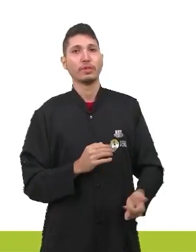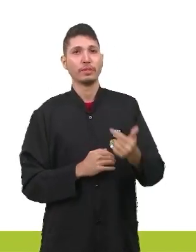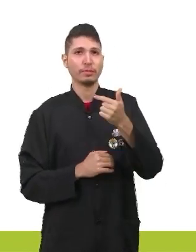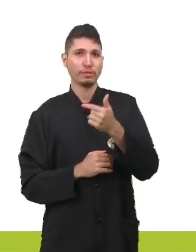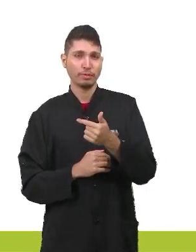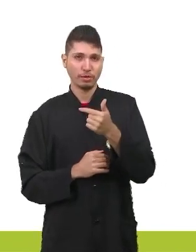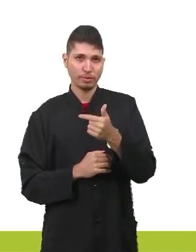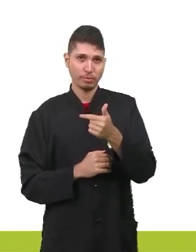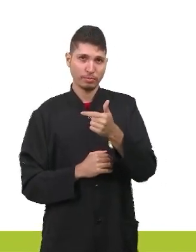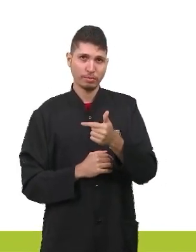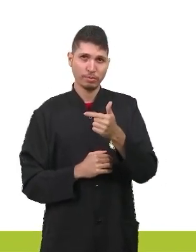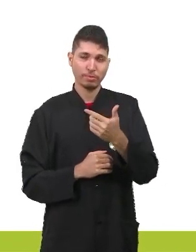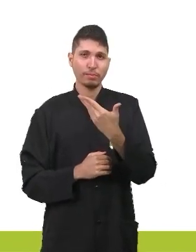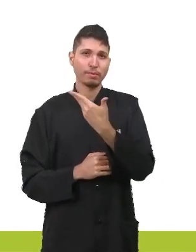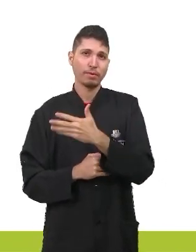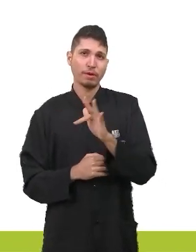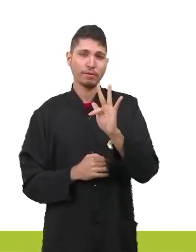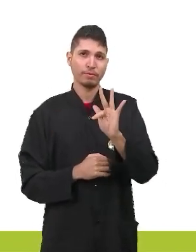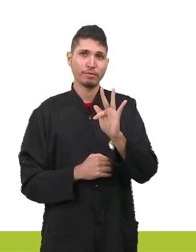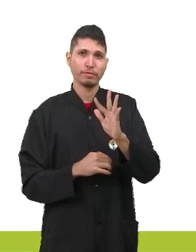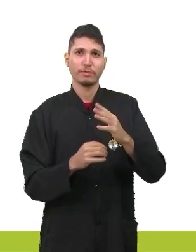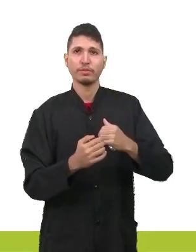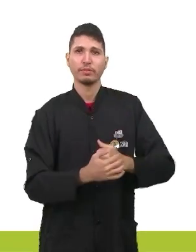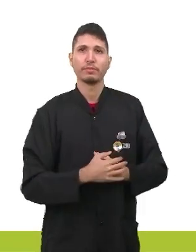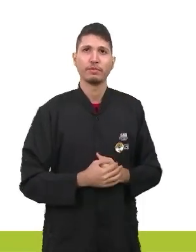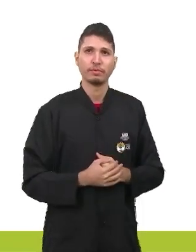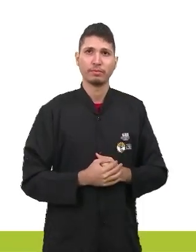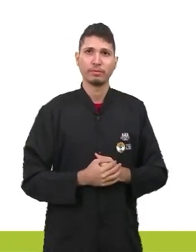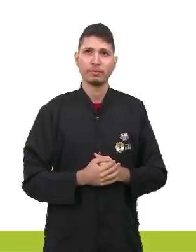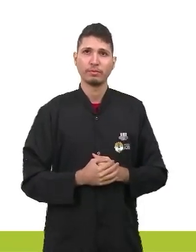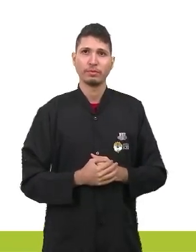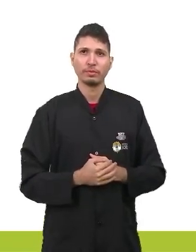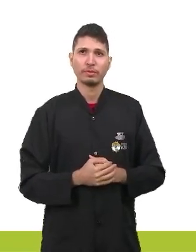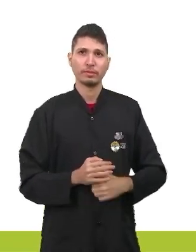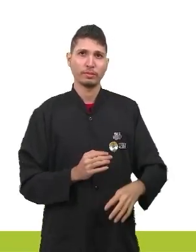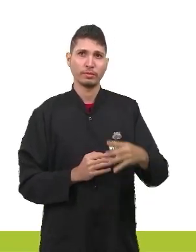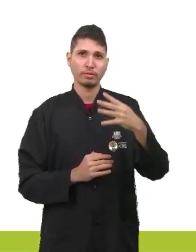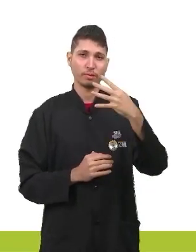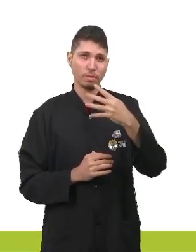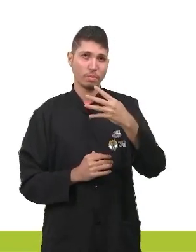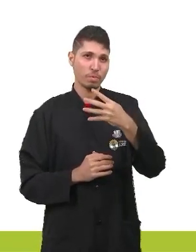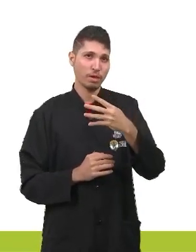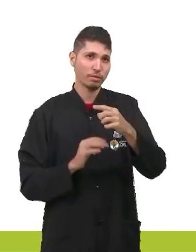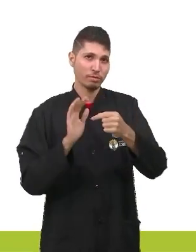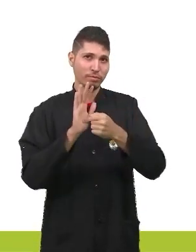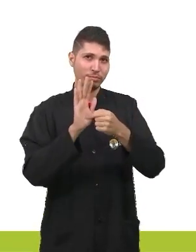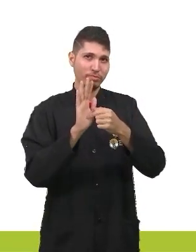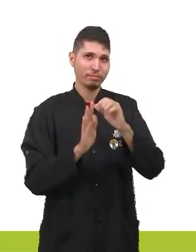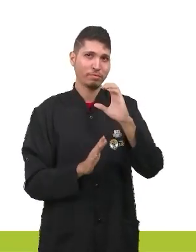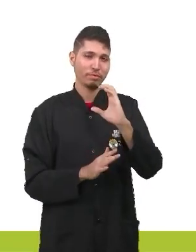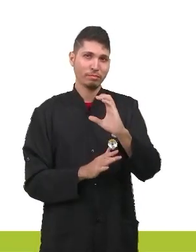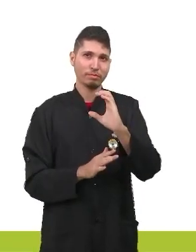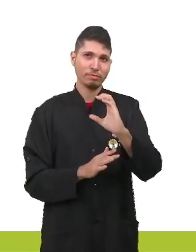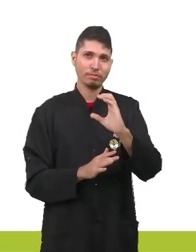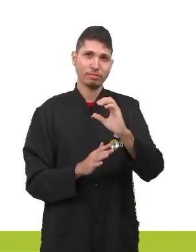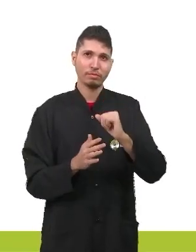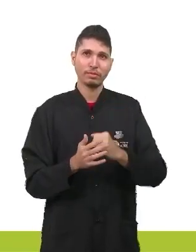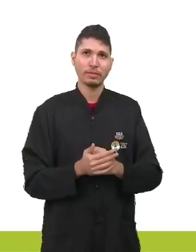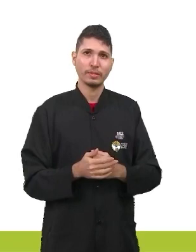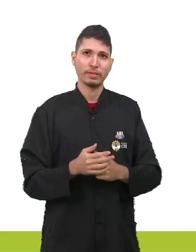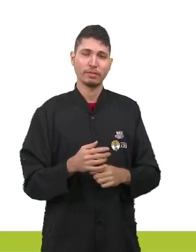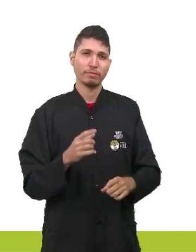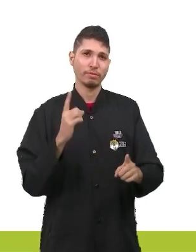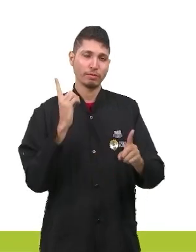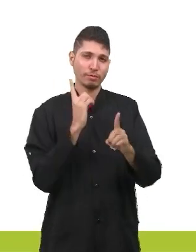ó. Só que eu não tenho o B, automaticamente só tem um termo independente, que é o 4, tá vendo? Ó? Se você resolver esse probleminha aqui, você vai chegar numa equaçãozinha do